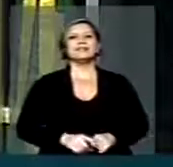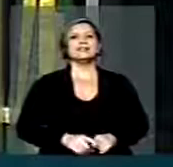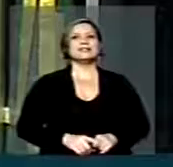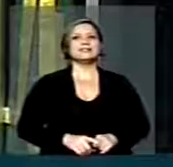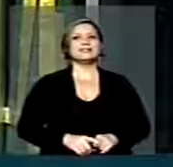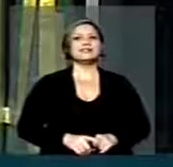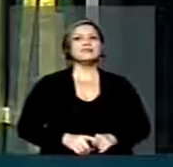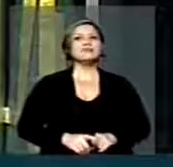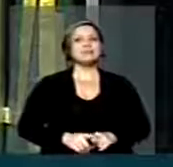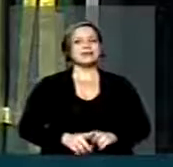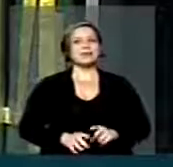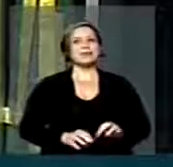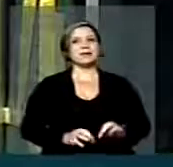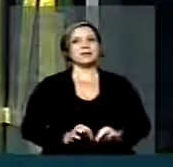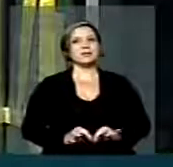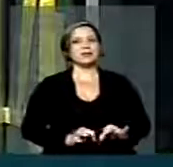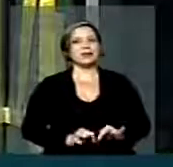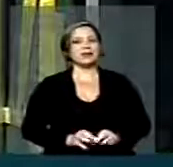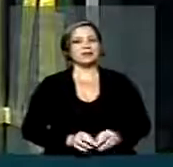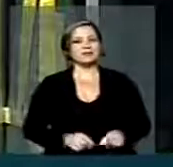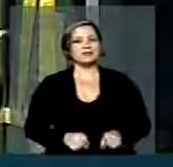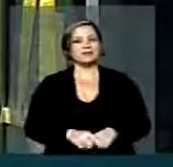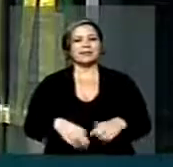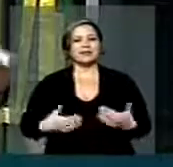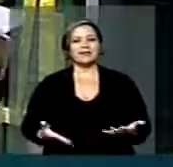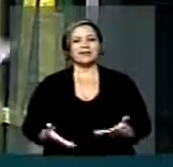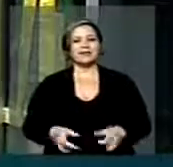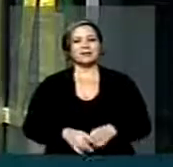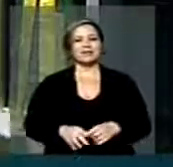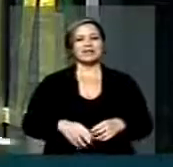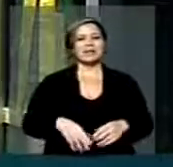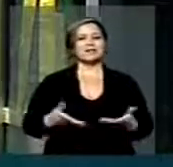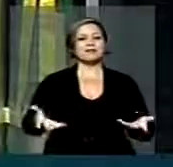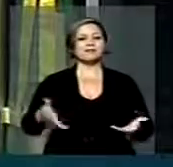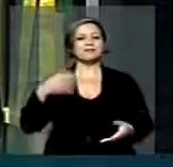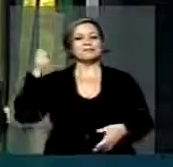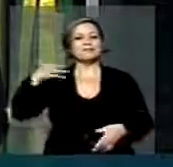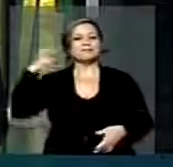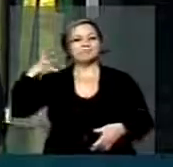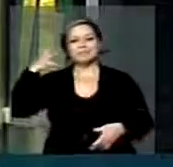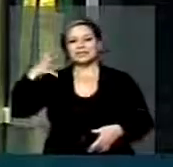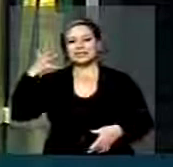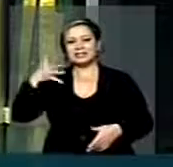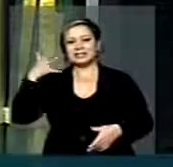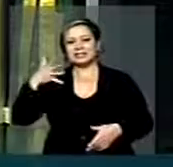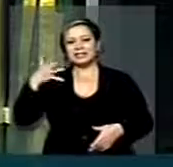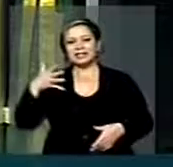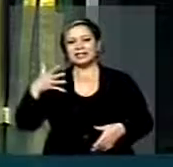artistas, cientistas? Cadê os grandes políticos do Brasil?